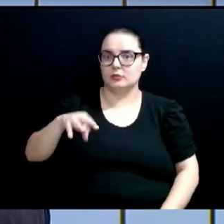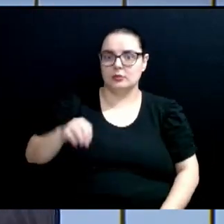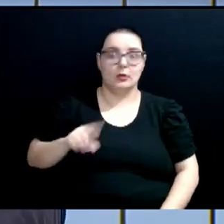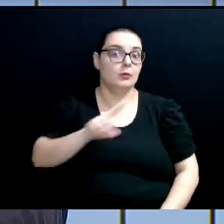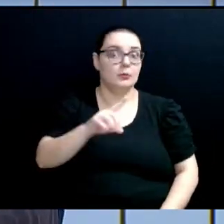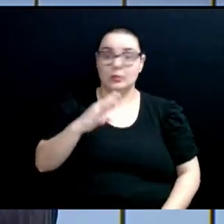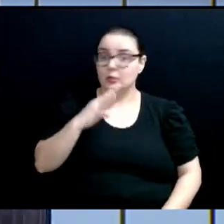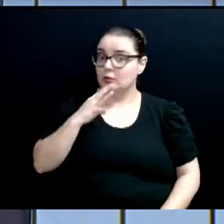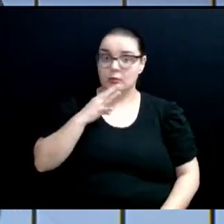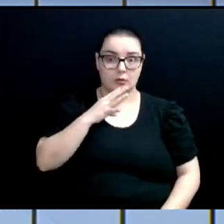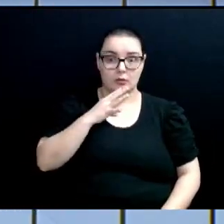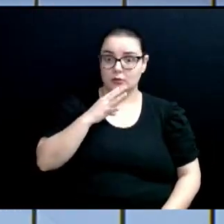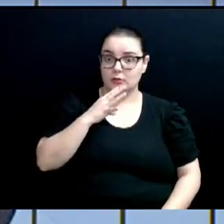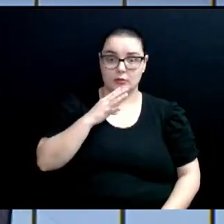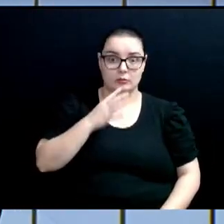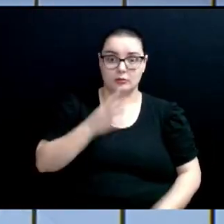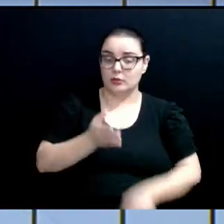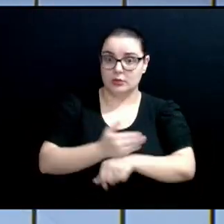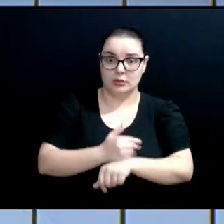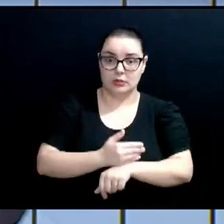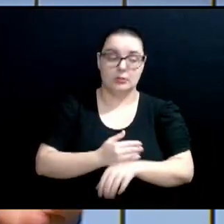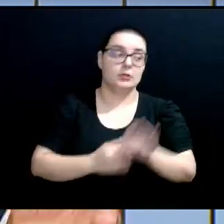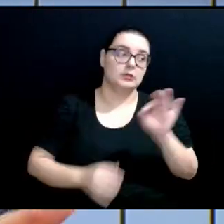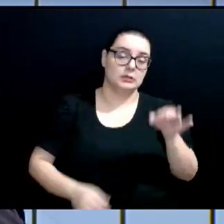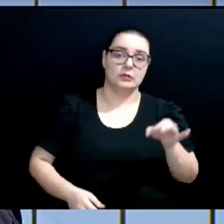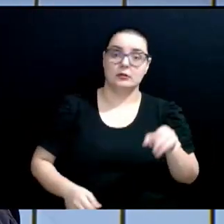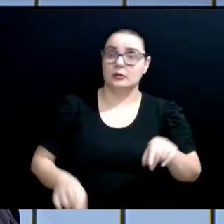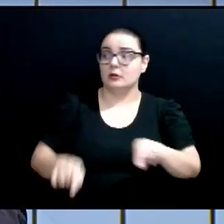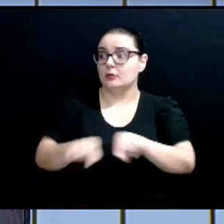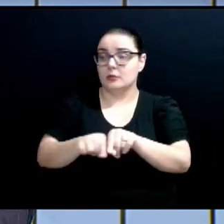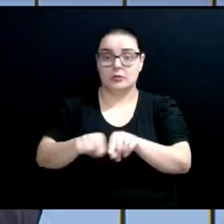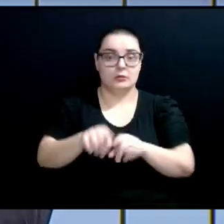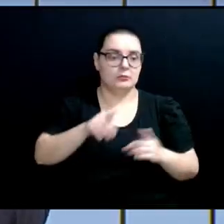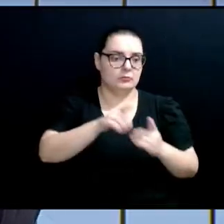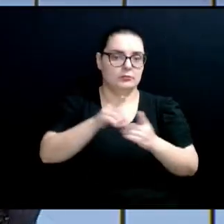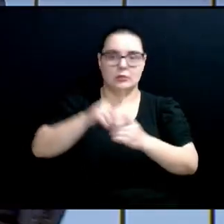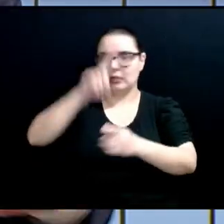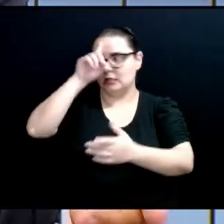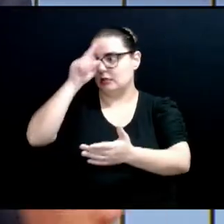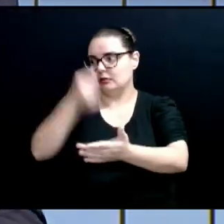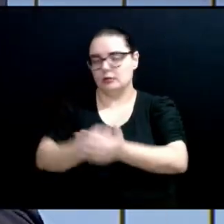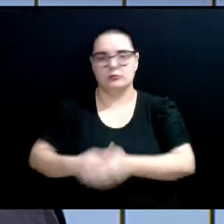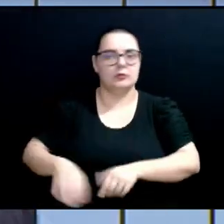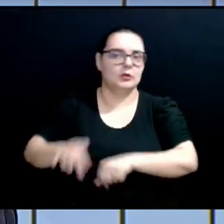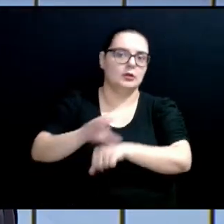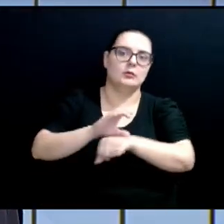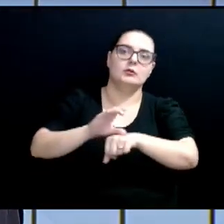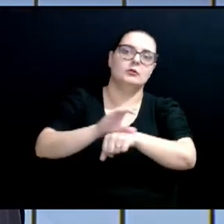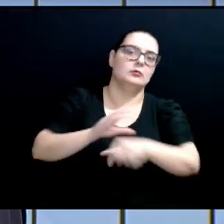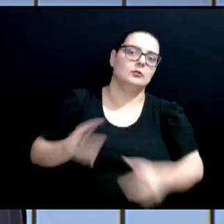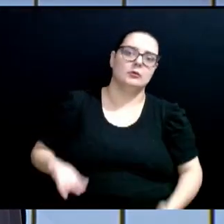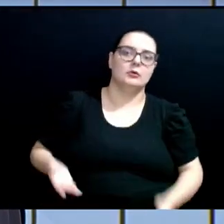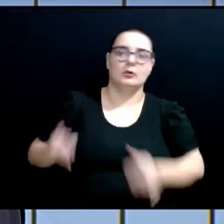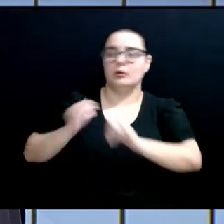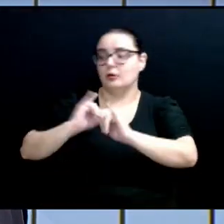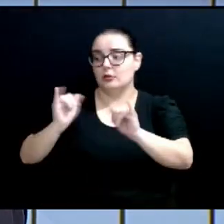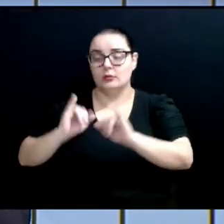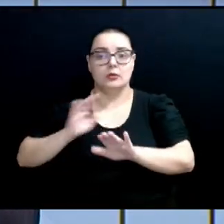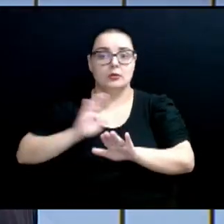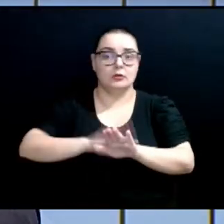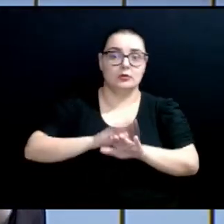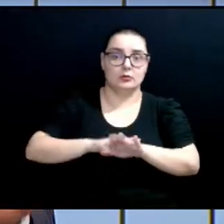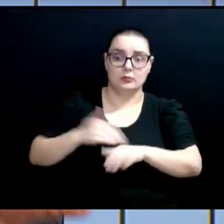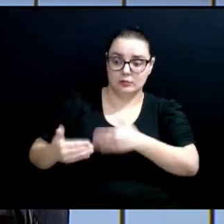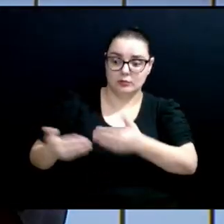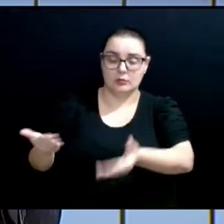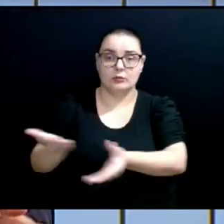do Supremo. Mas isso também atende a uma determinação da Constituição, que é a publicidade dos atos processuais.